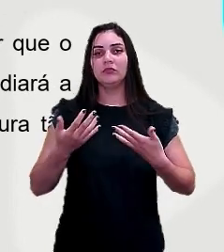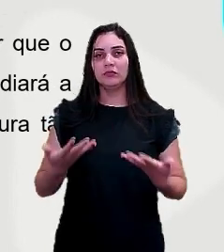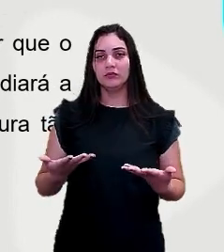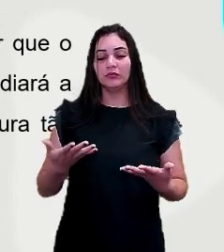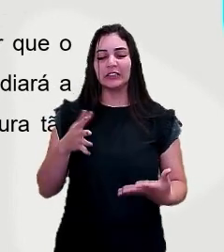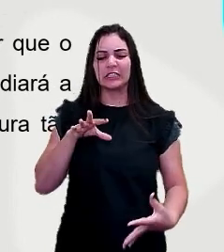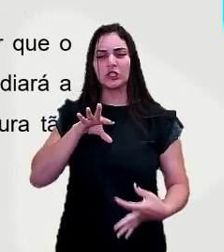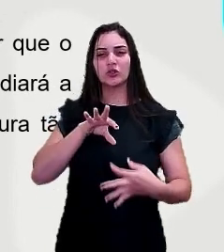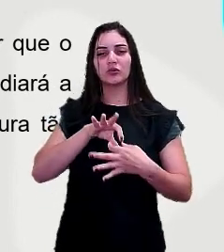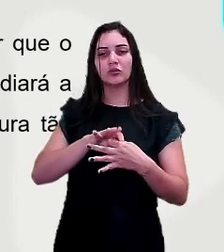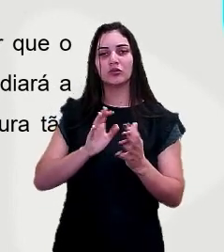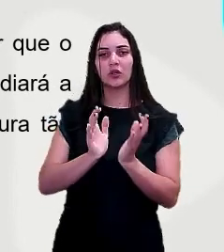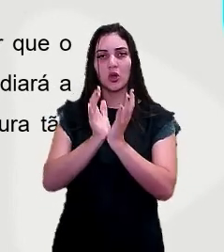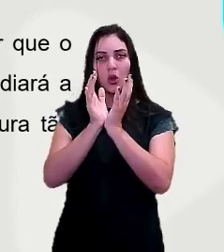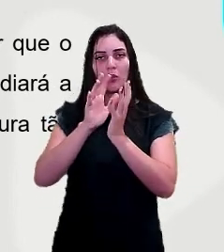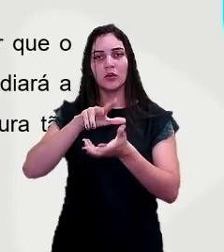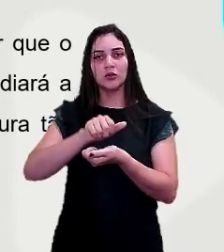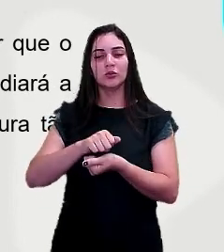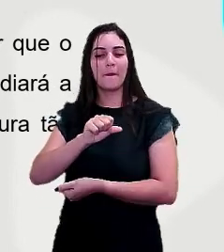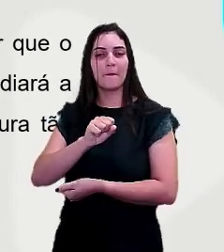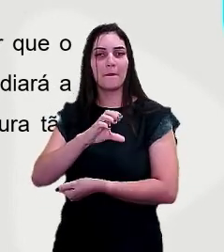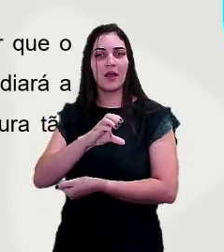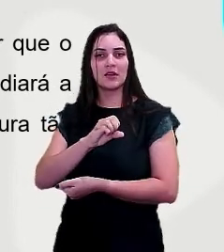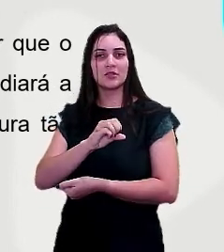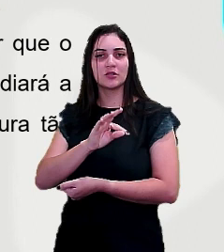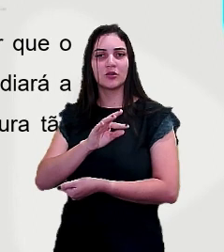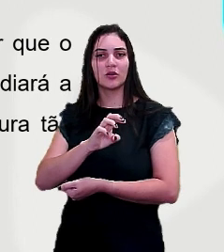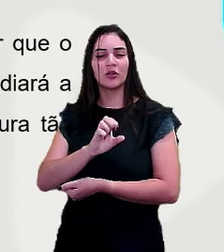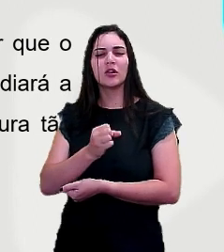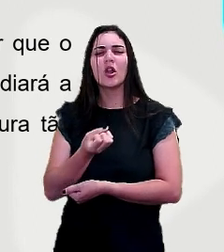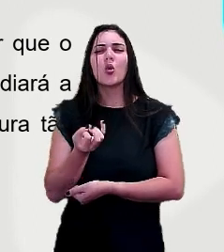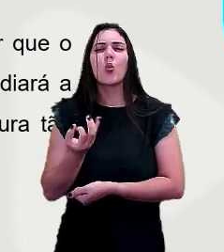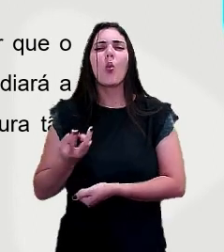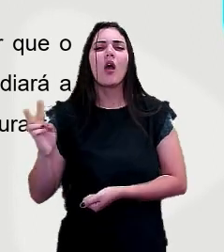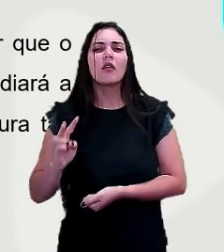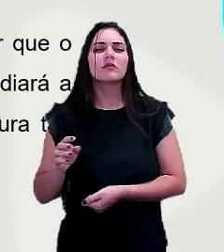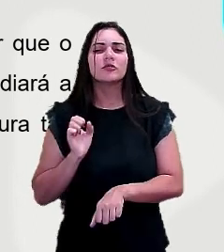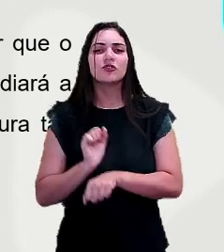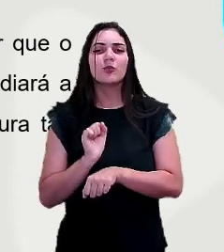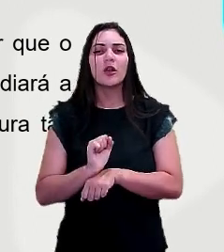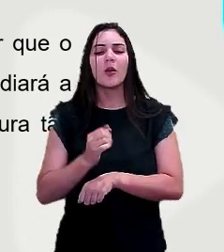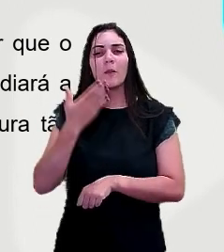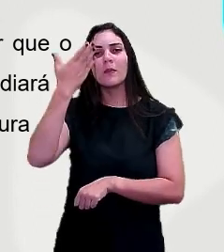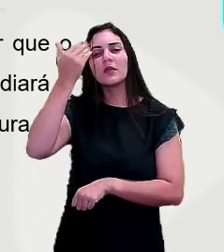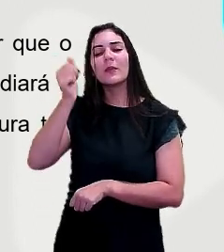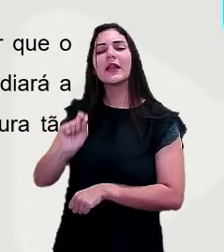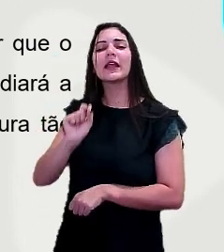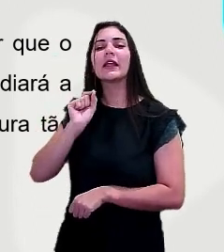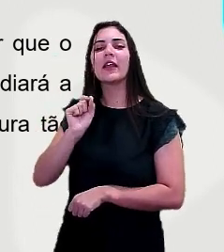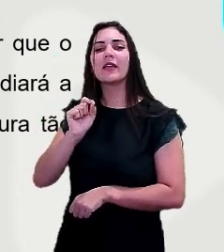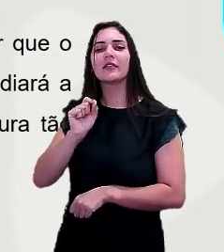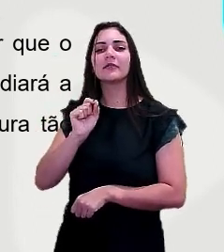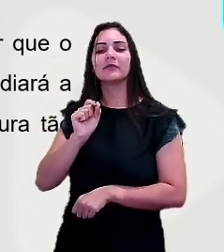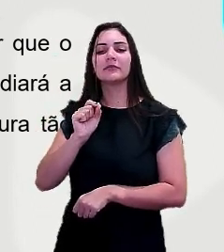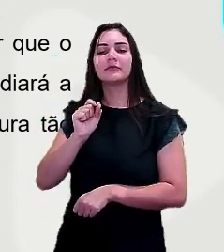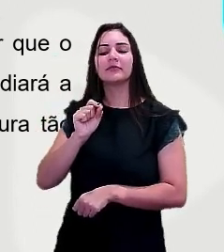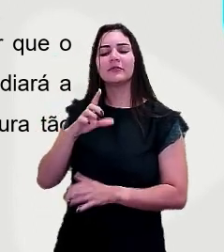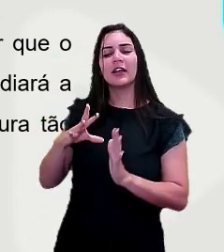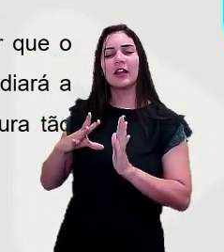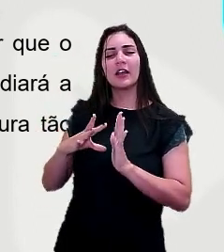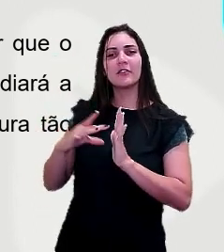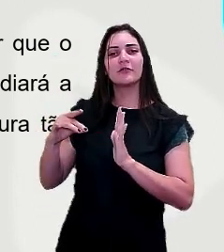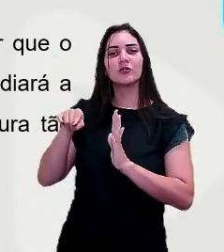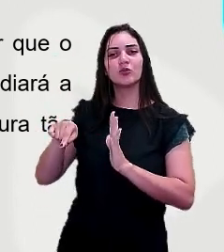Atrelado à Copa do Mundo, existe o quê? Os mascotes. Quantas vezes não esperamos para descobrir quem vai ser o mascote da